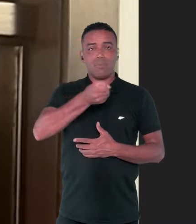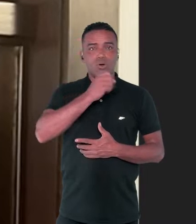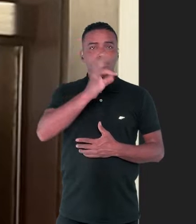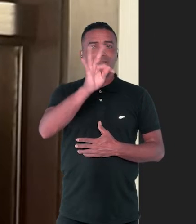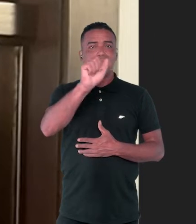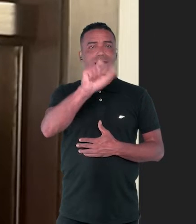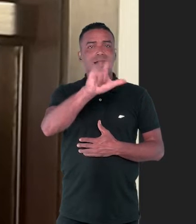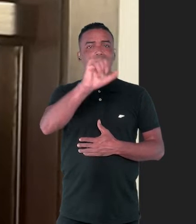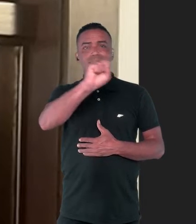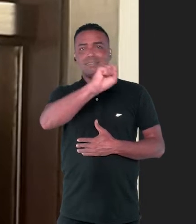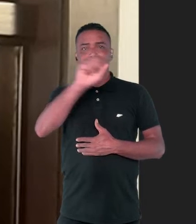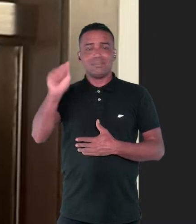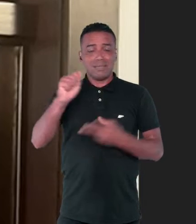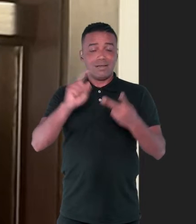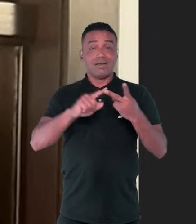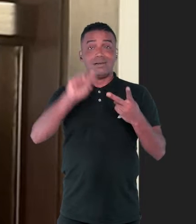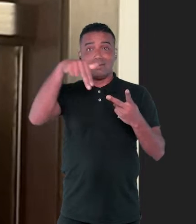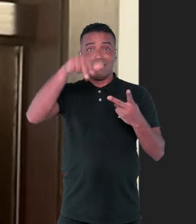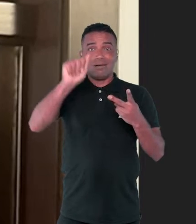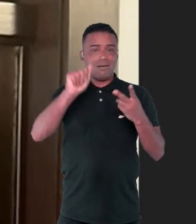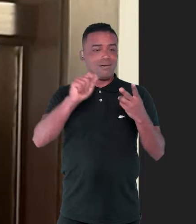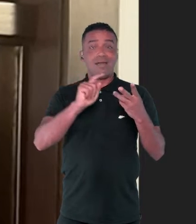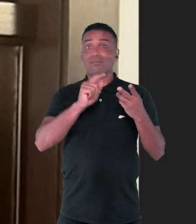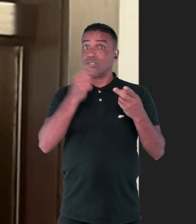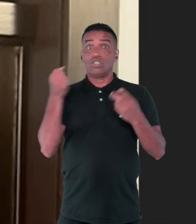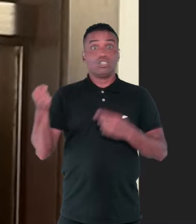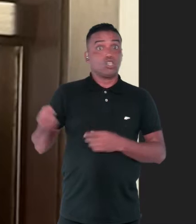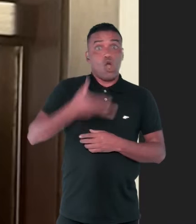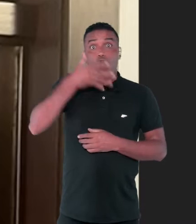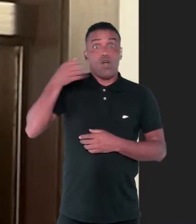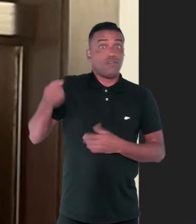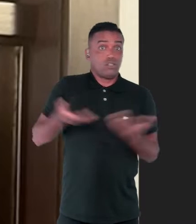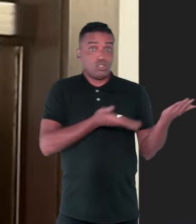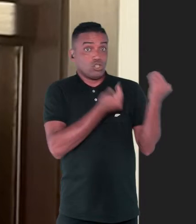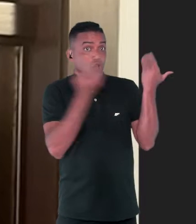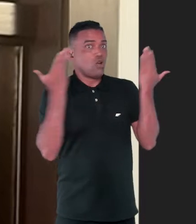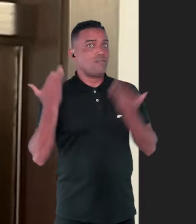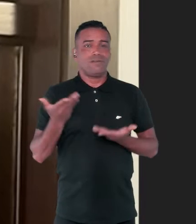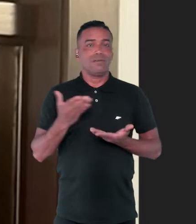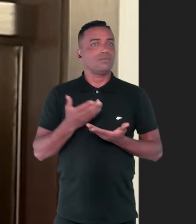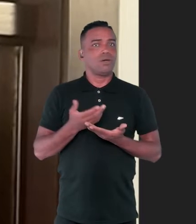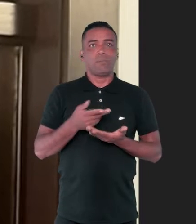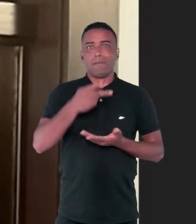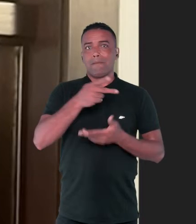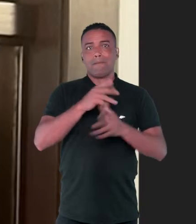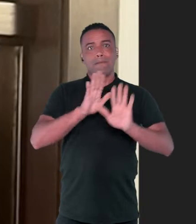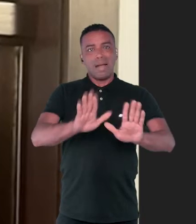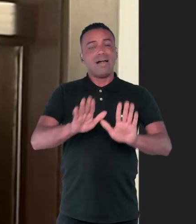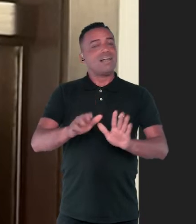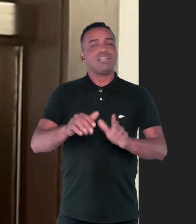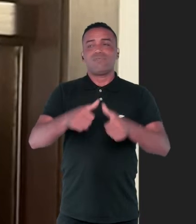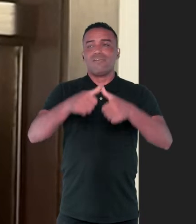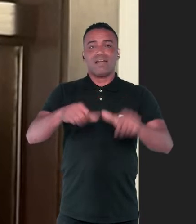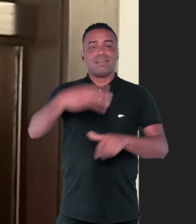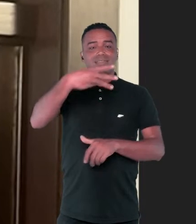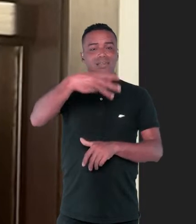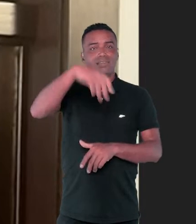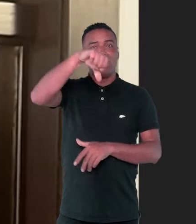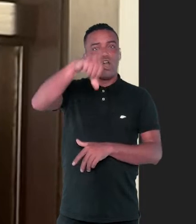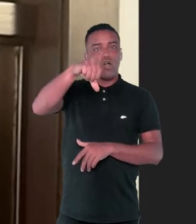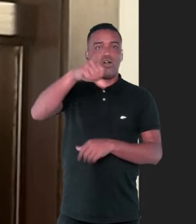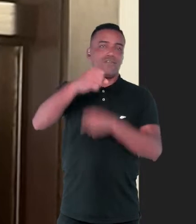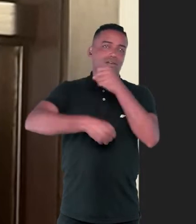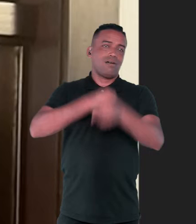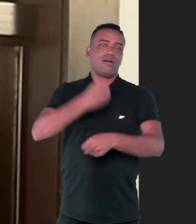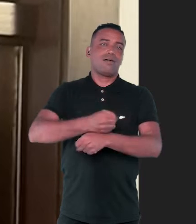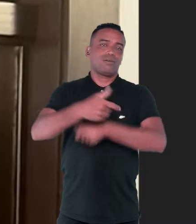Thalissa, a Ana Bon Giovanni, tudo gente nova. Mas gente que não vai ficar 39 anos na Itatiaia como eu já